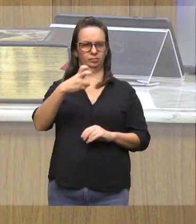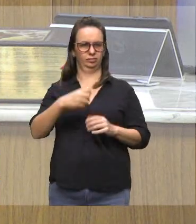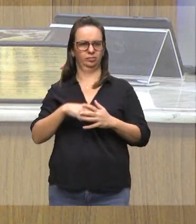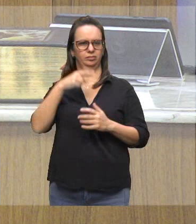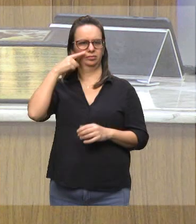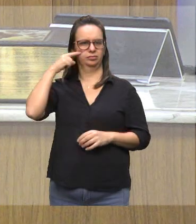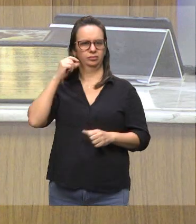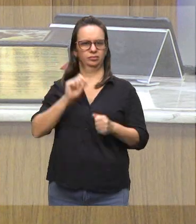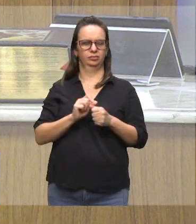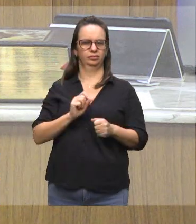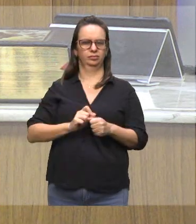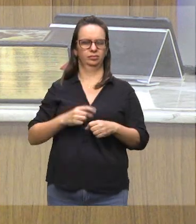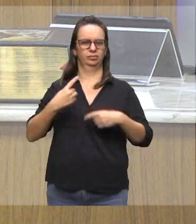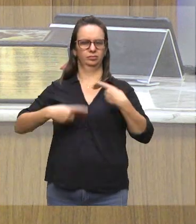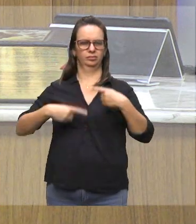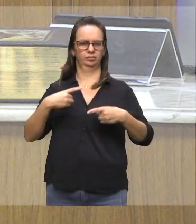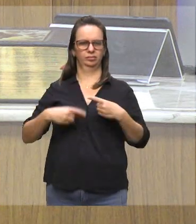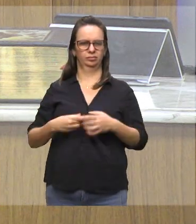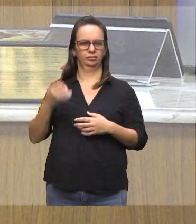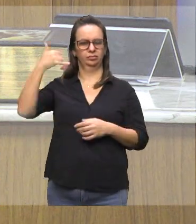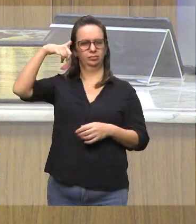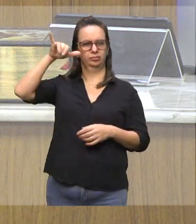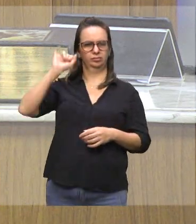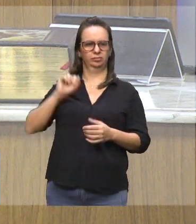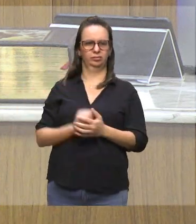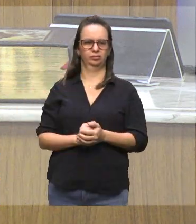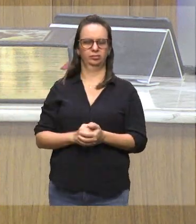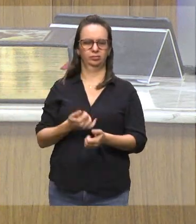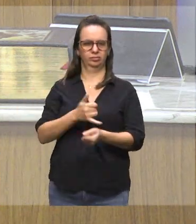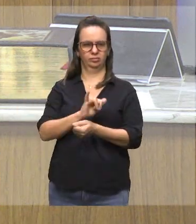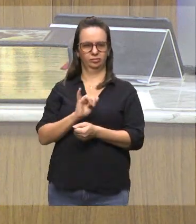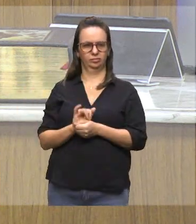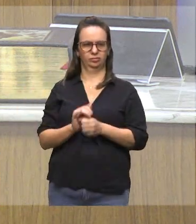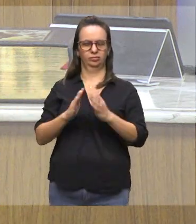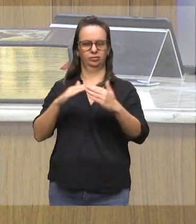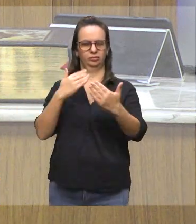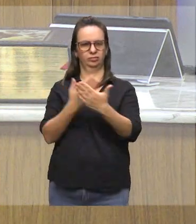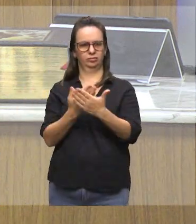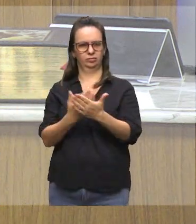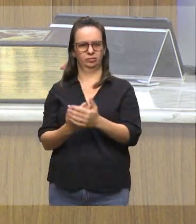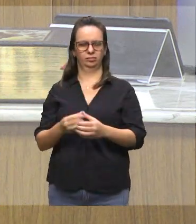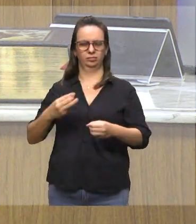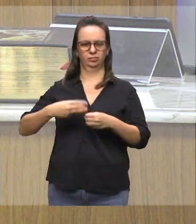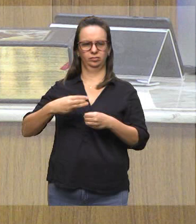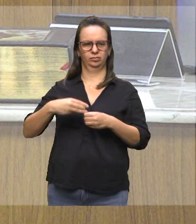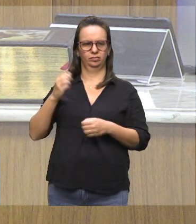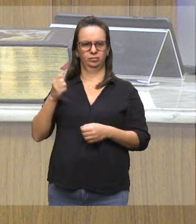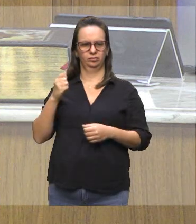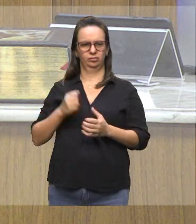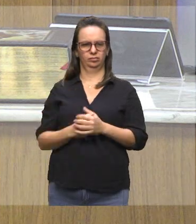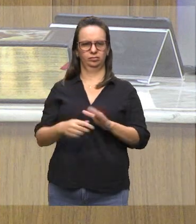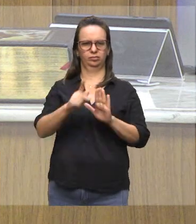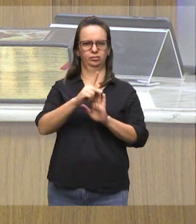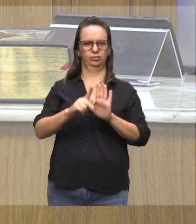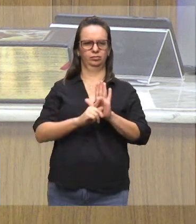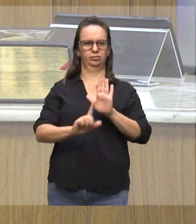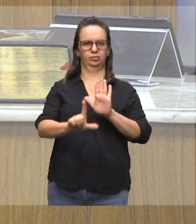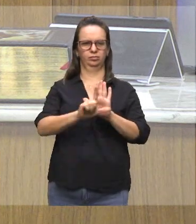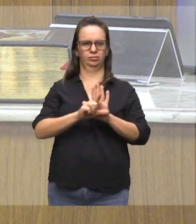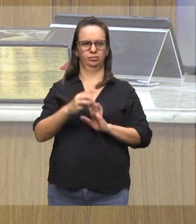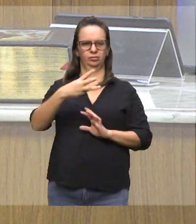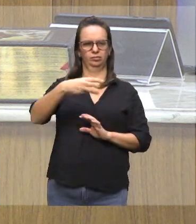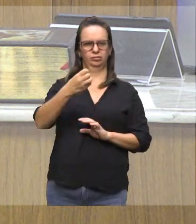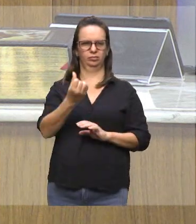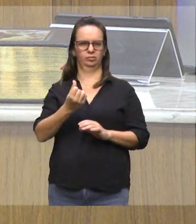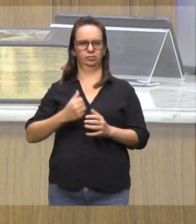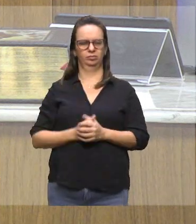de prevenção à evasão e abandono escolar no município de Assis e da outras providências. Projeto de lei número 36 de 2023, de autoria